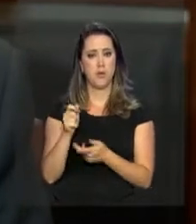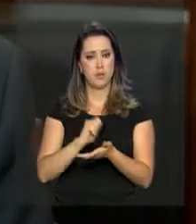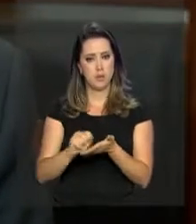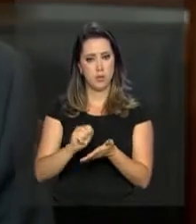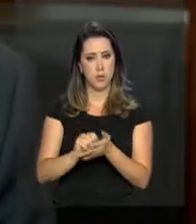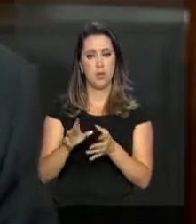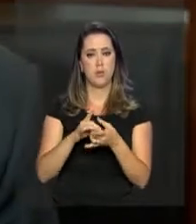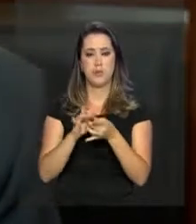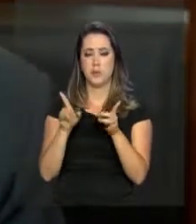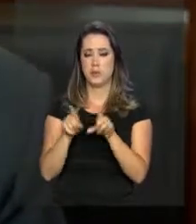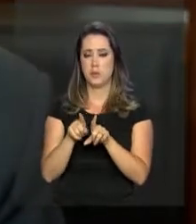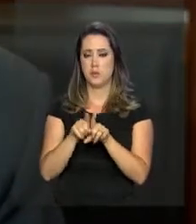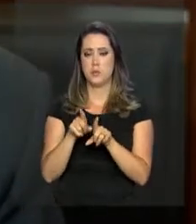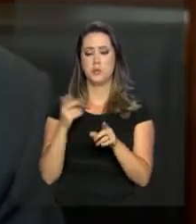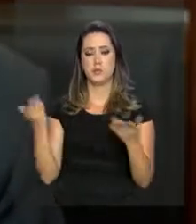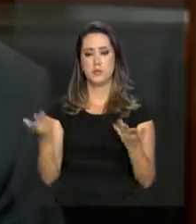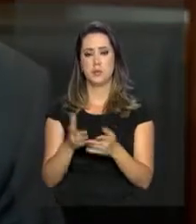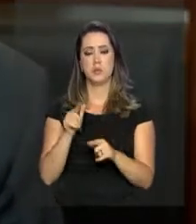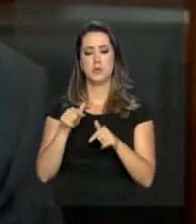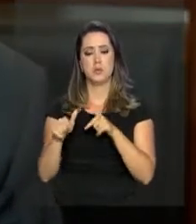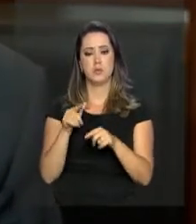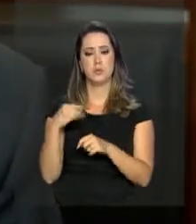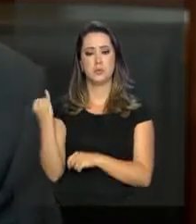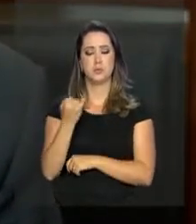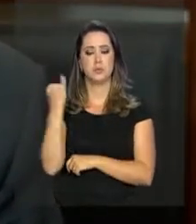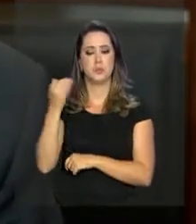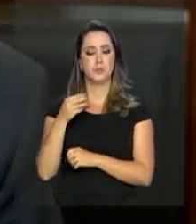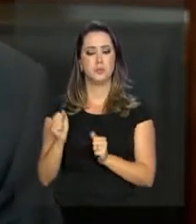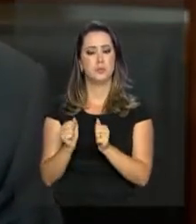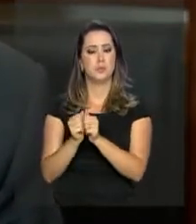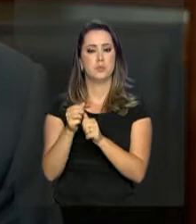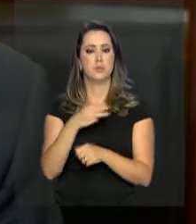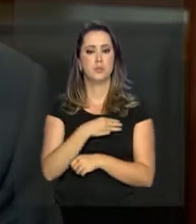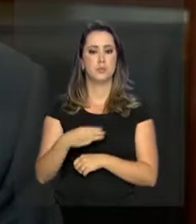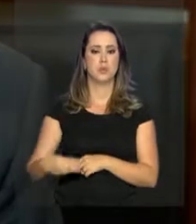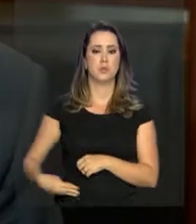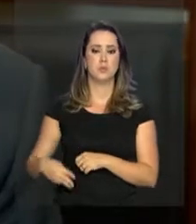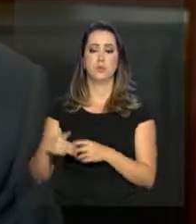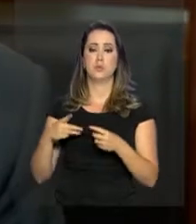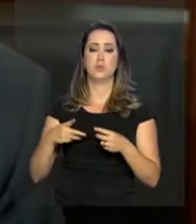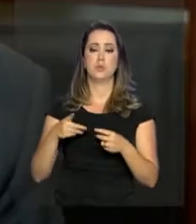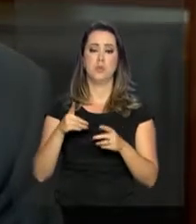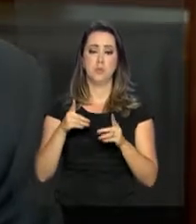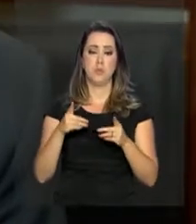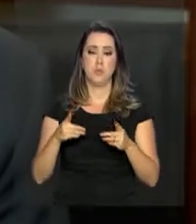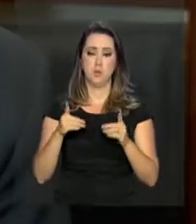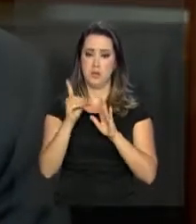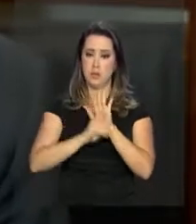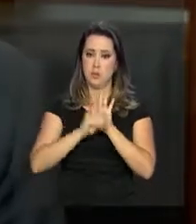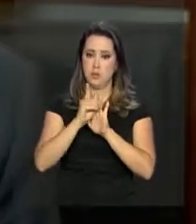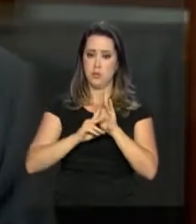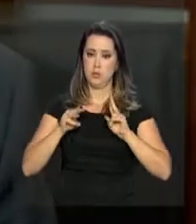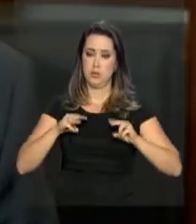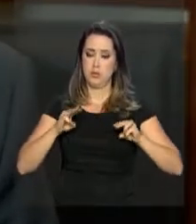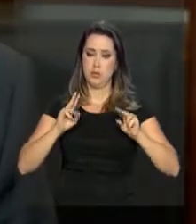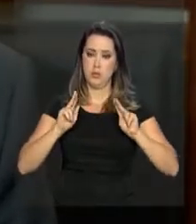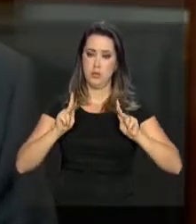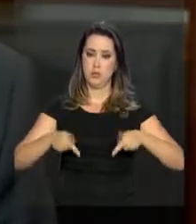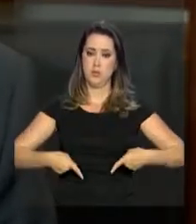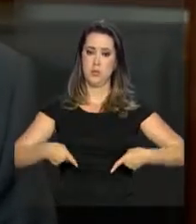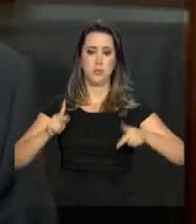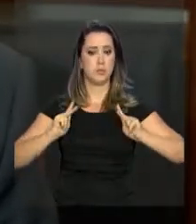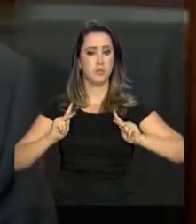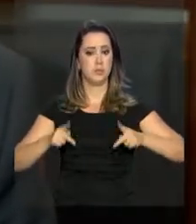que contou muito muito com o ministério é dos direitos humanos aqui representado pelo senhor ministro é